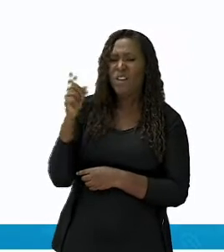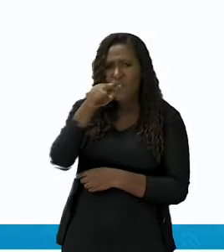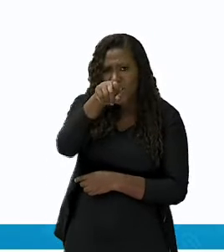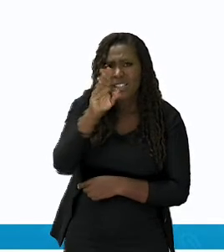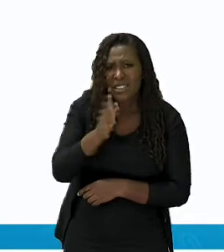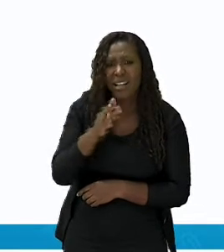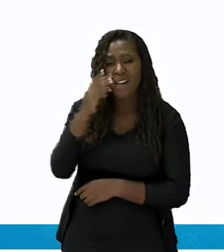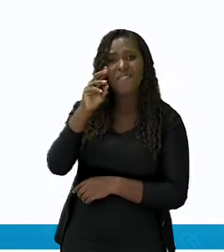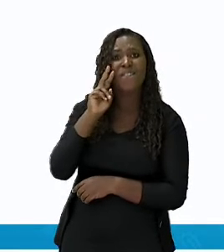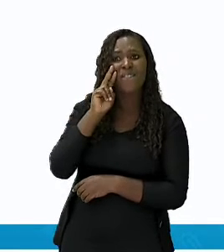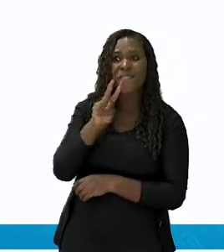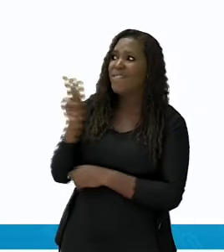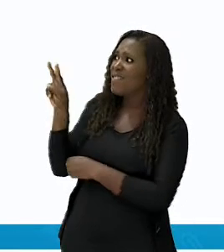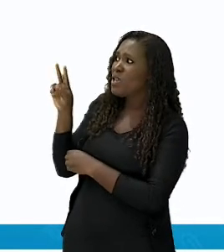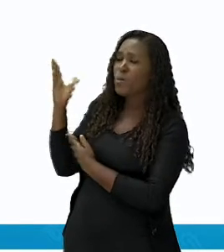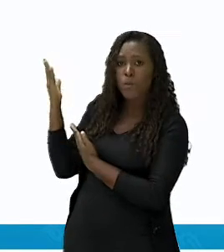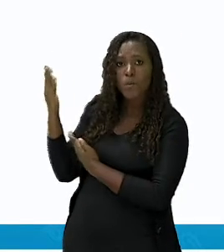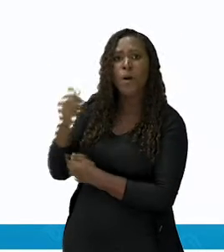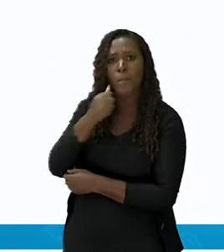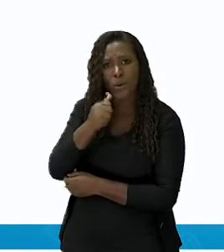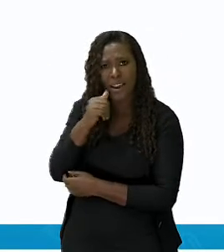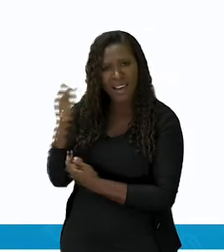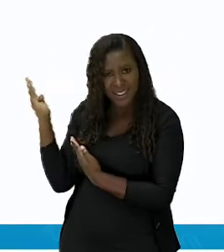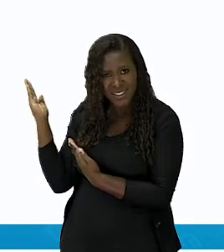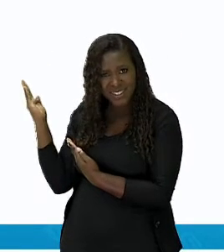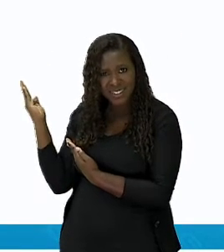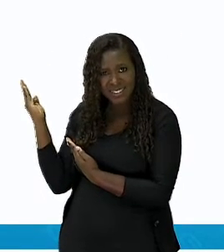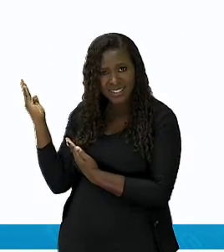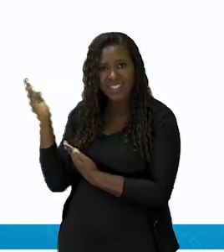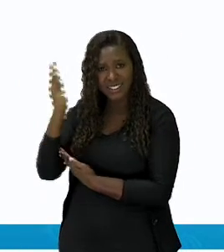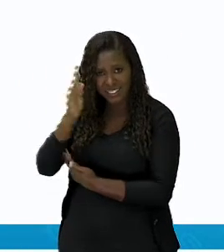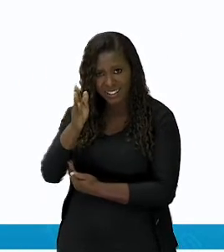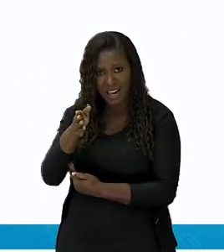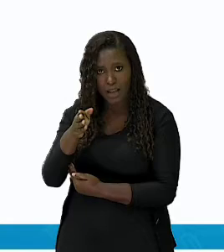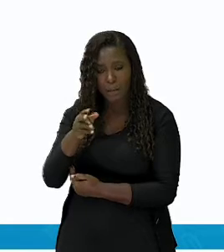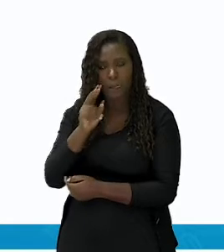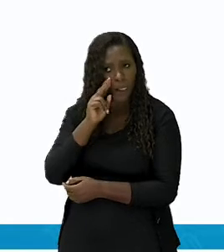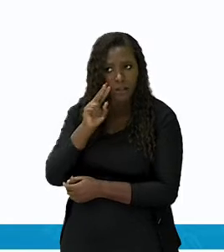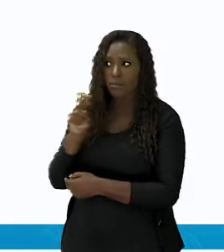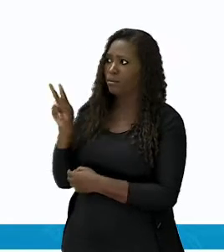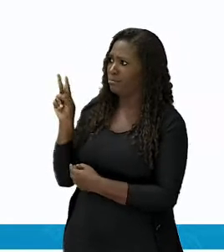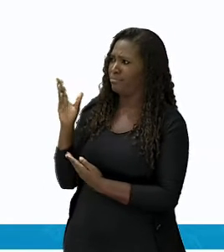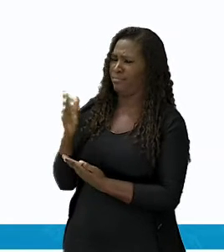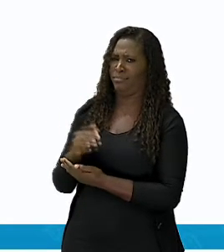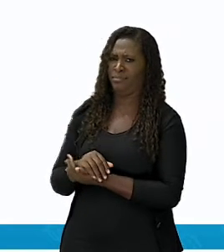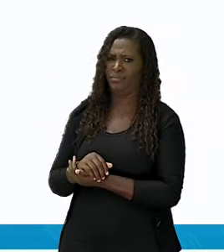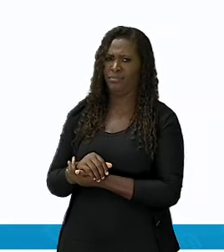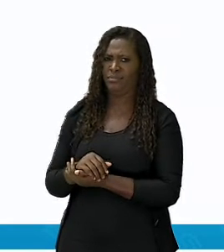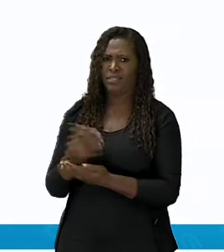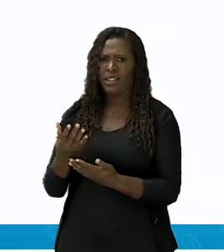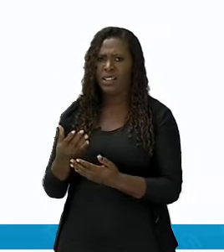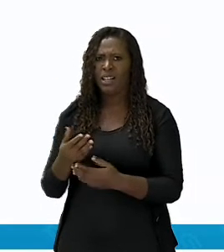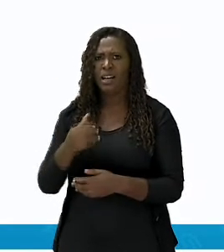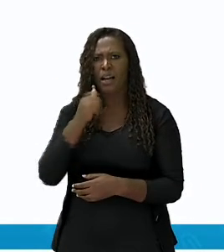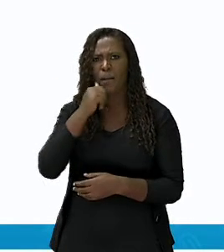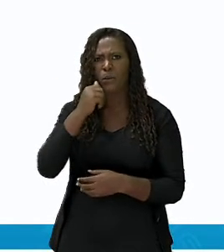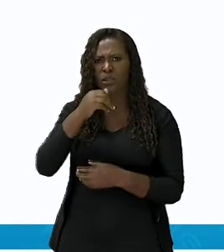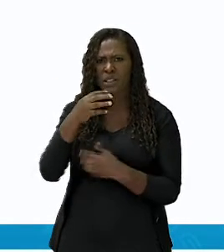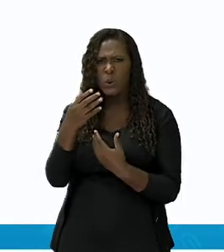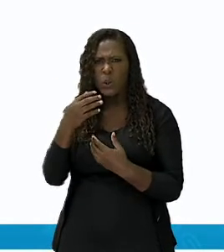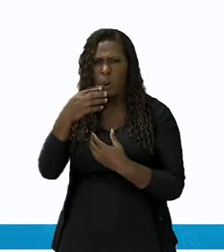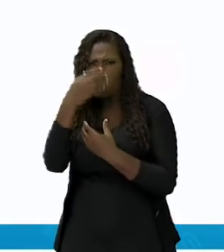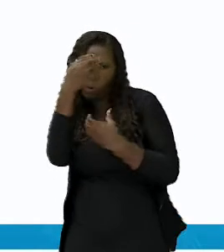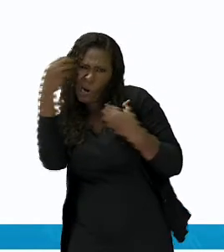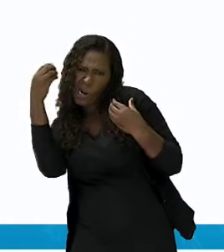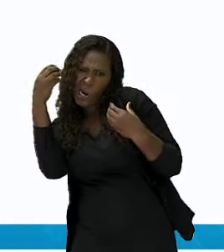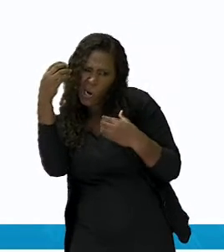Imagina uma pessoa dessa forma, né? Que onde você olha para ela e fala assim, mas gente, ela está toda torta. E esse nariz? E